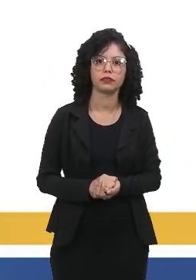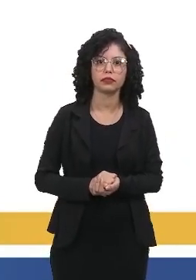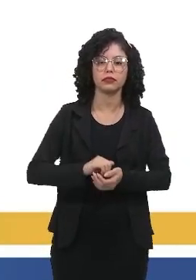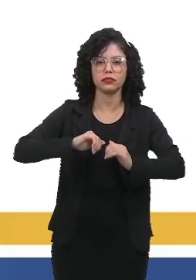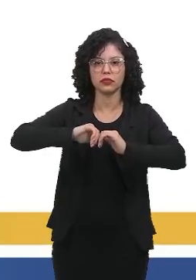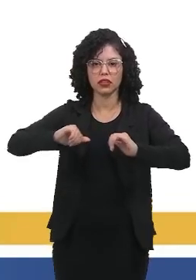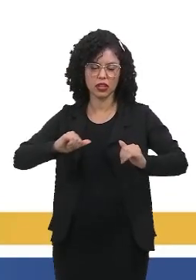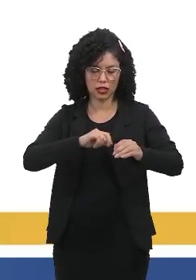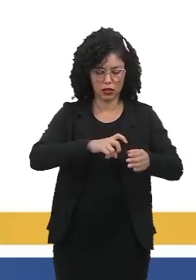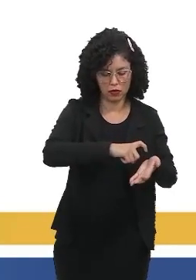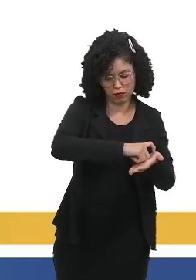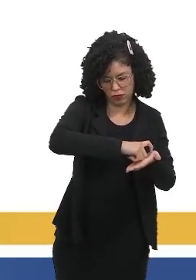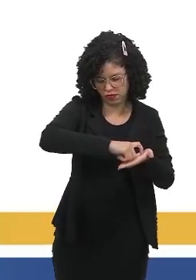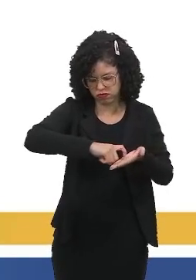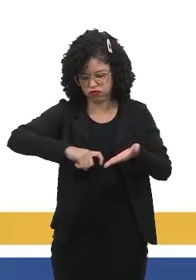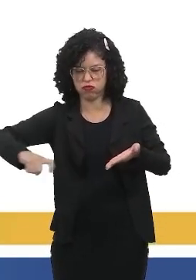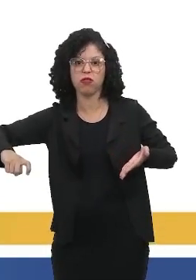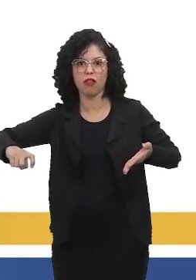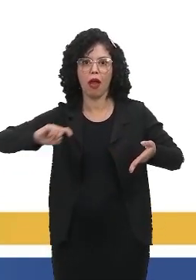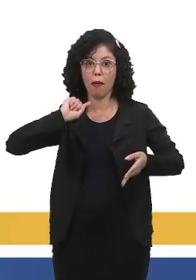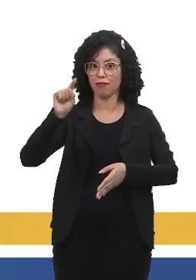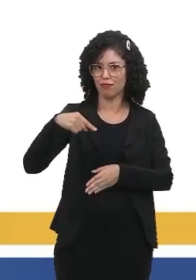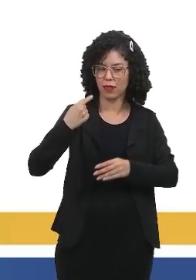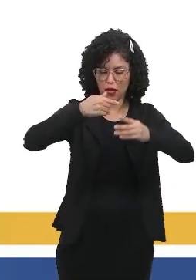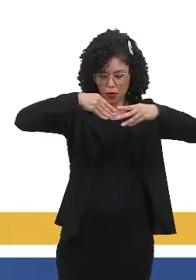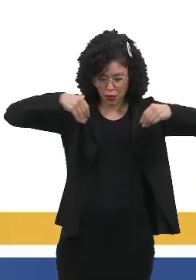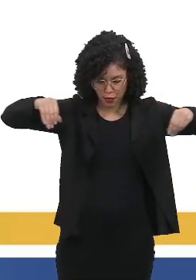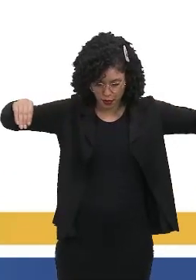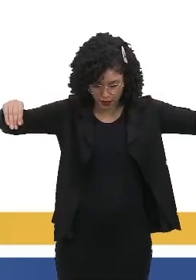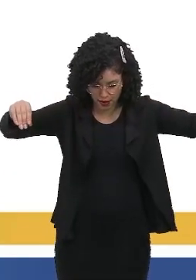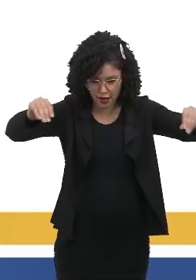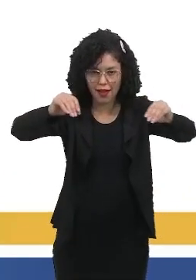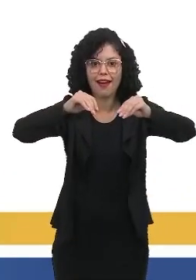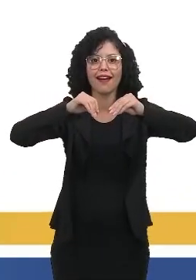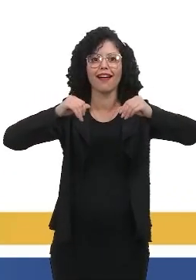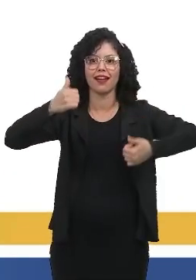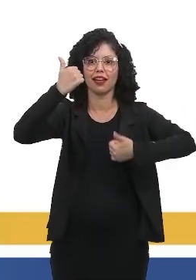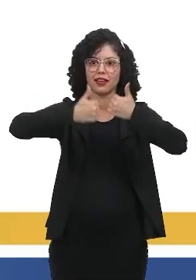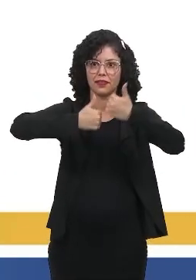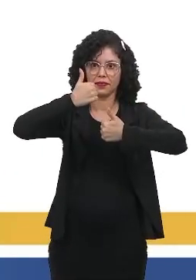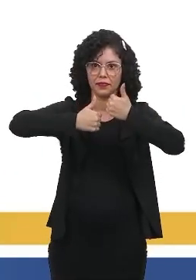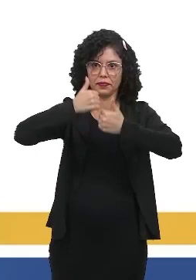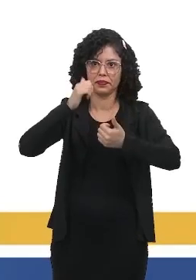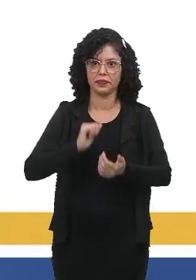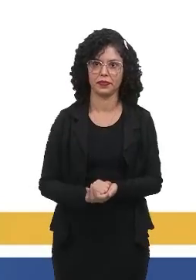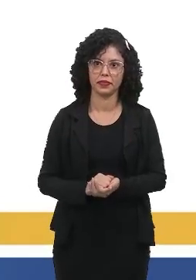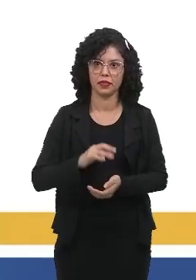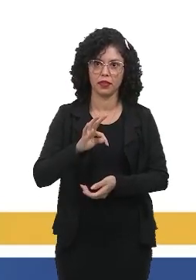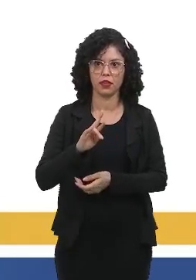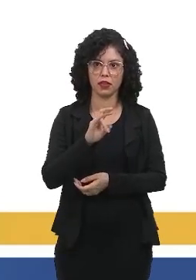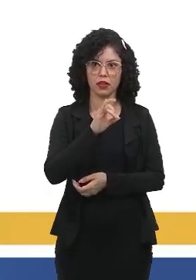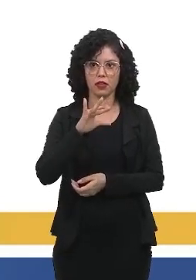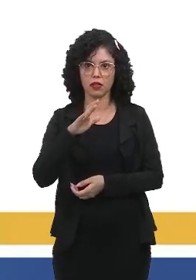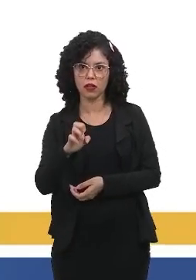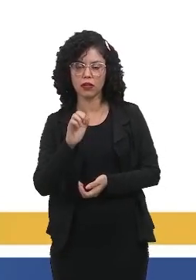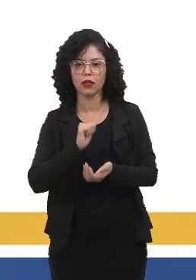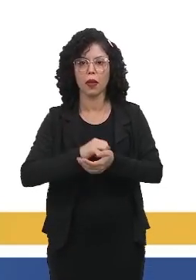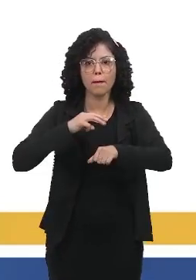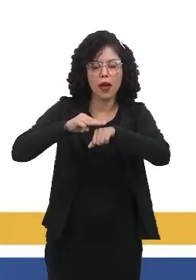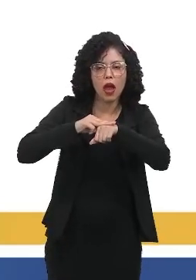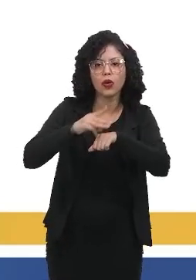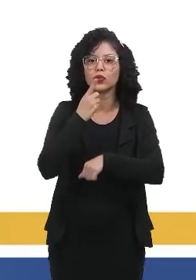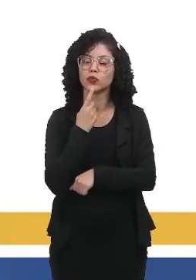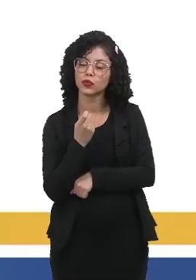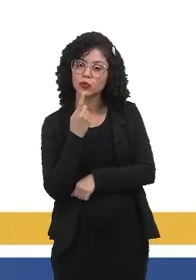rasgando a terra para depois lançar grãos de Arroz em Torrões marrons